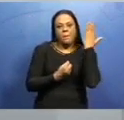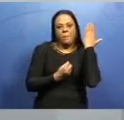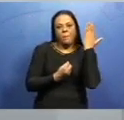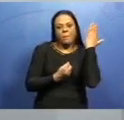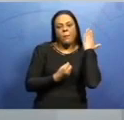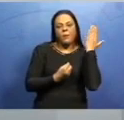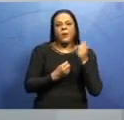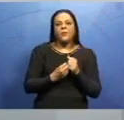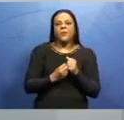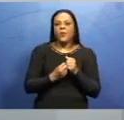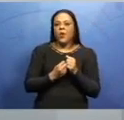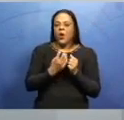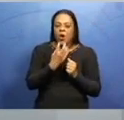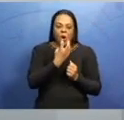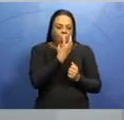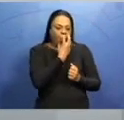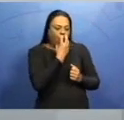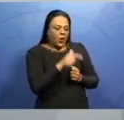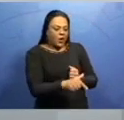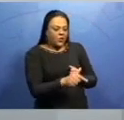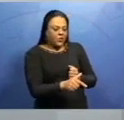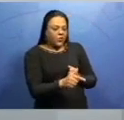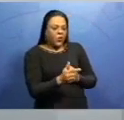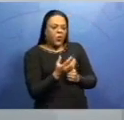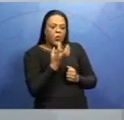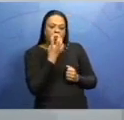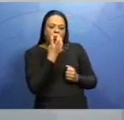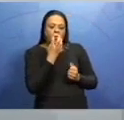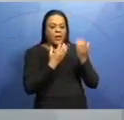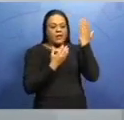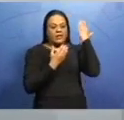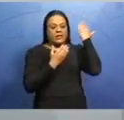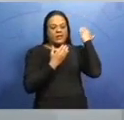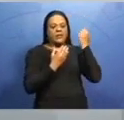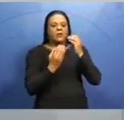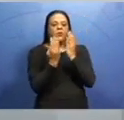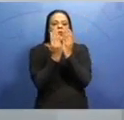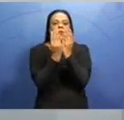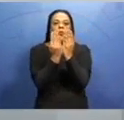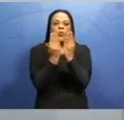passado. Então, o cachorro latiu no portão.